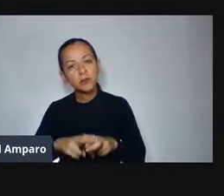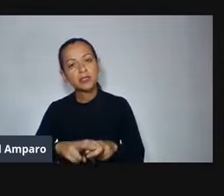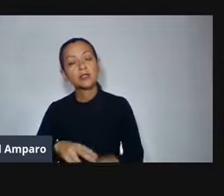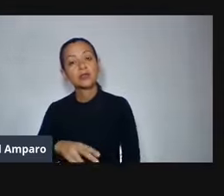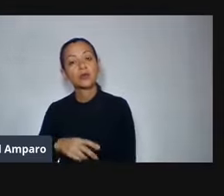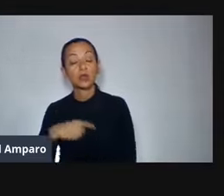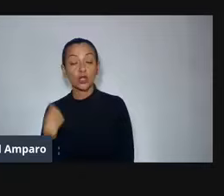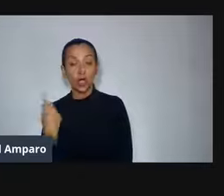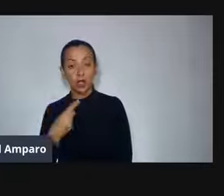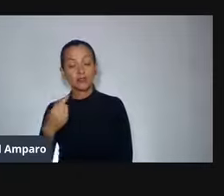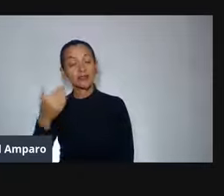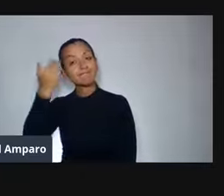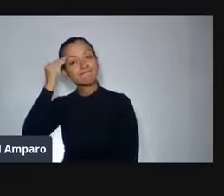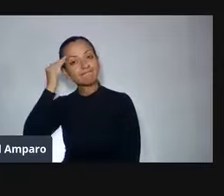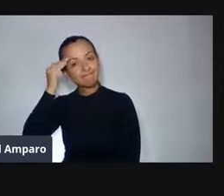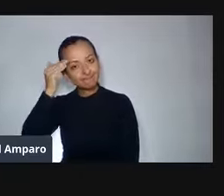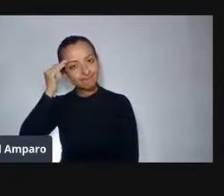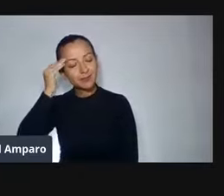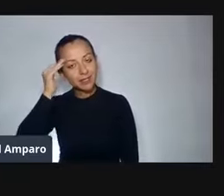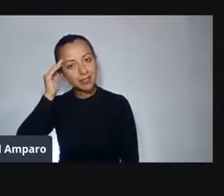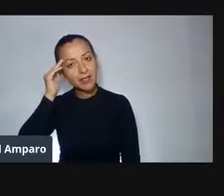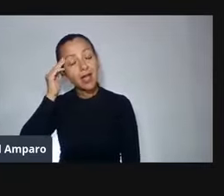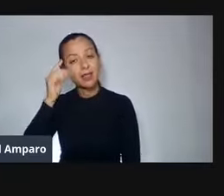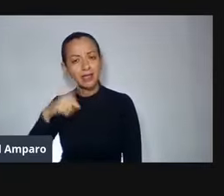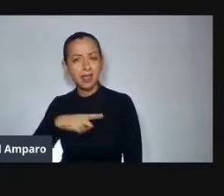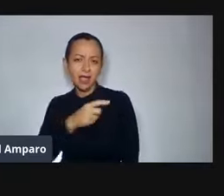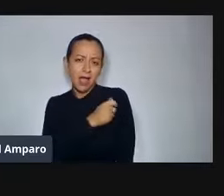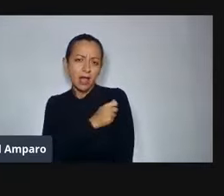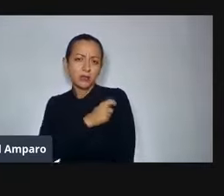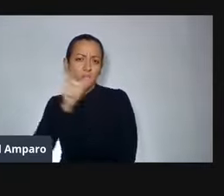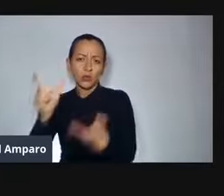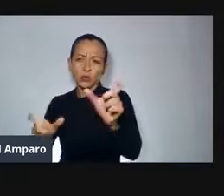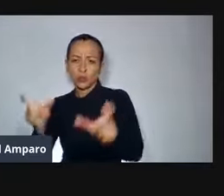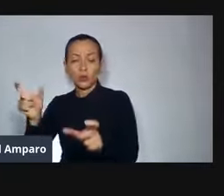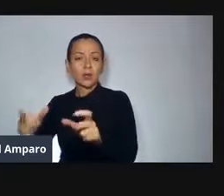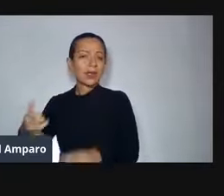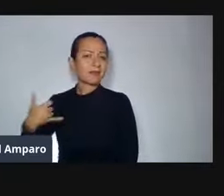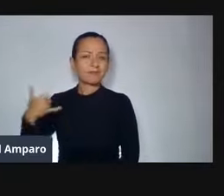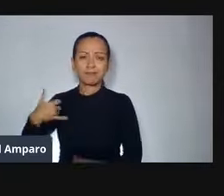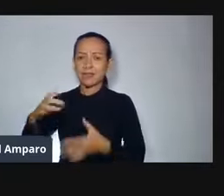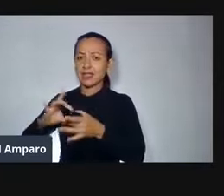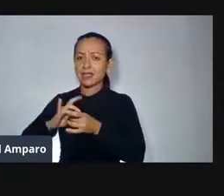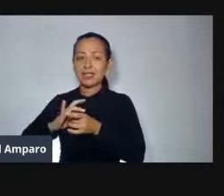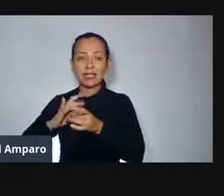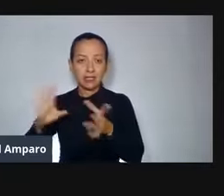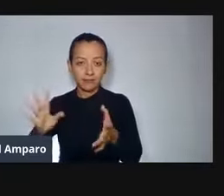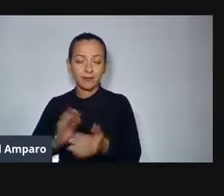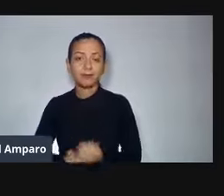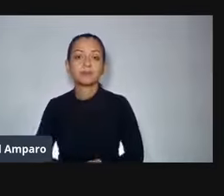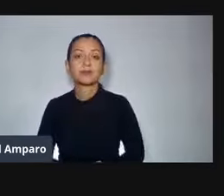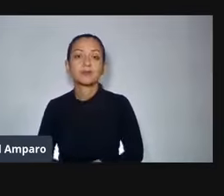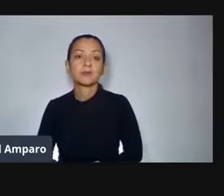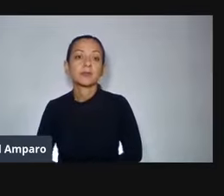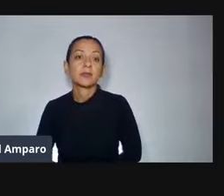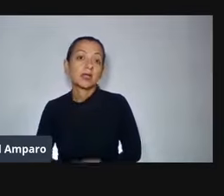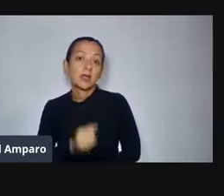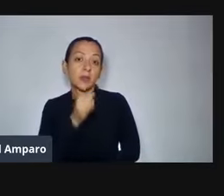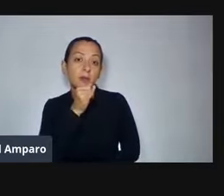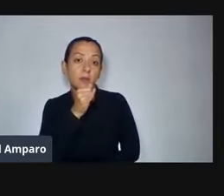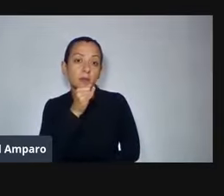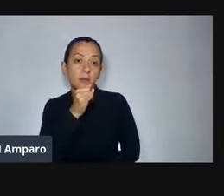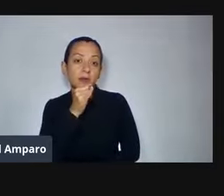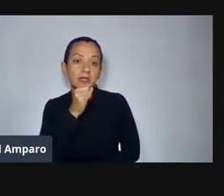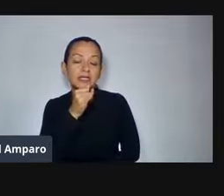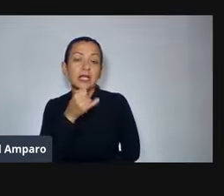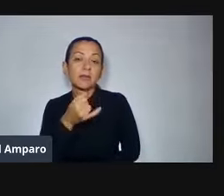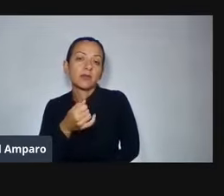alunos, sejam eles crianças, adolescentes ou adultos, né? Entender que o lugar dos instrumentos é igual ao lugar do sapatinho